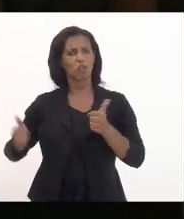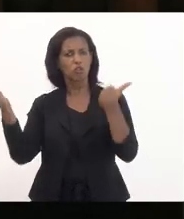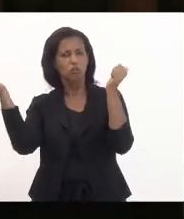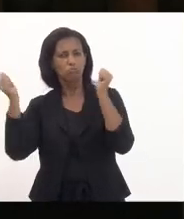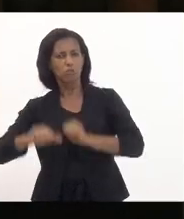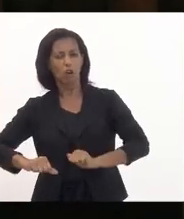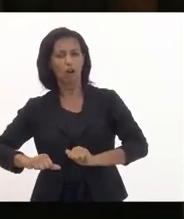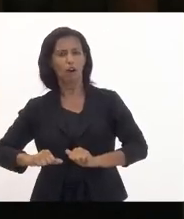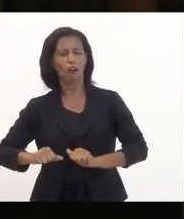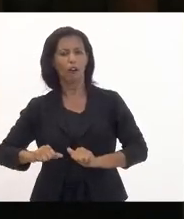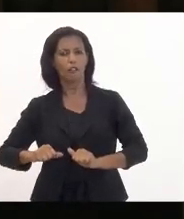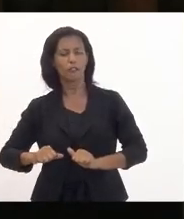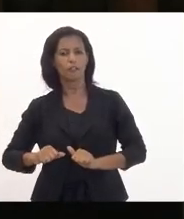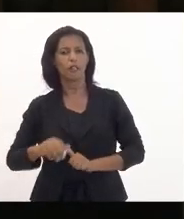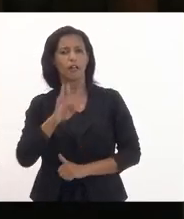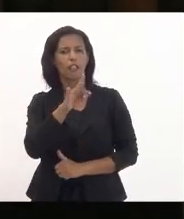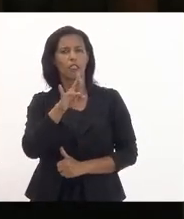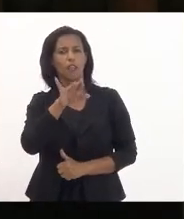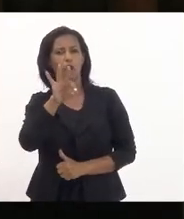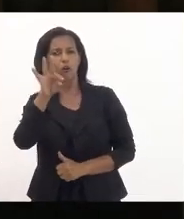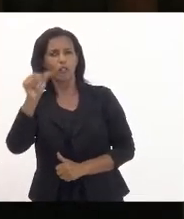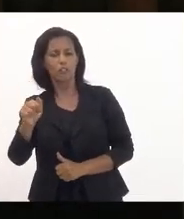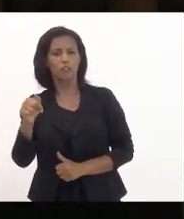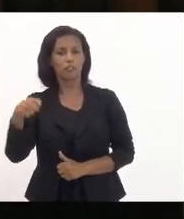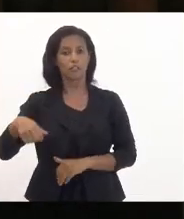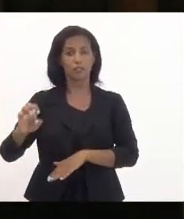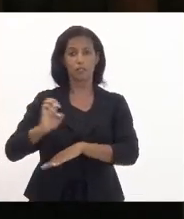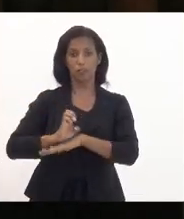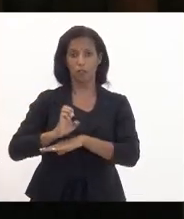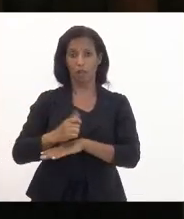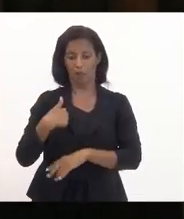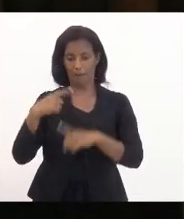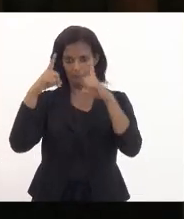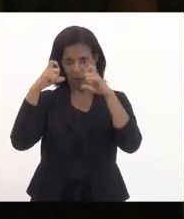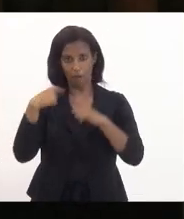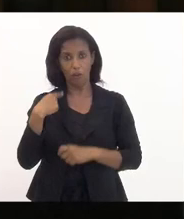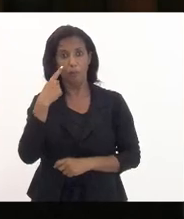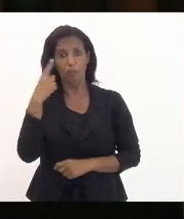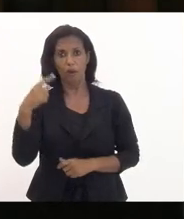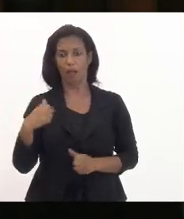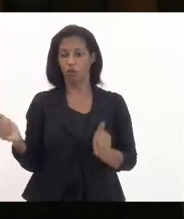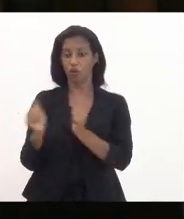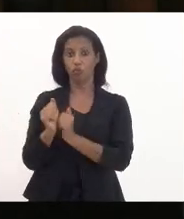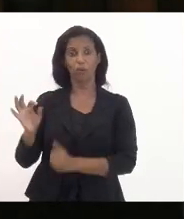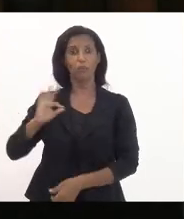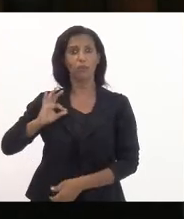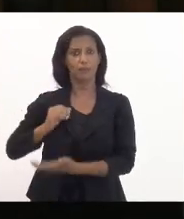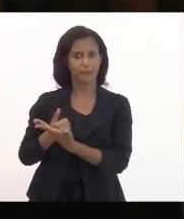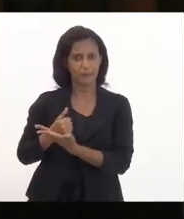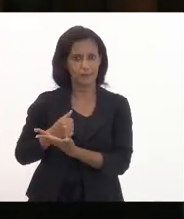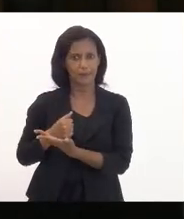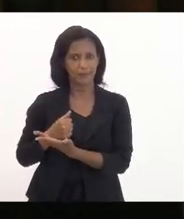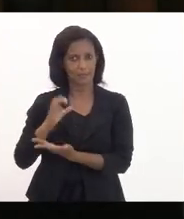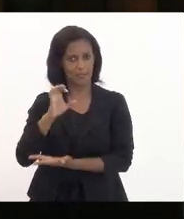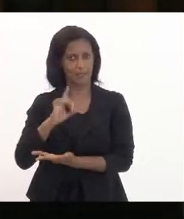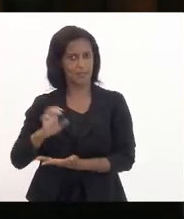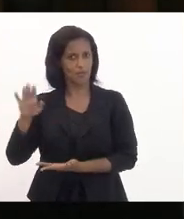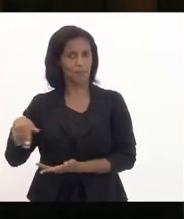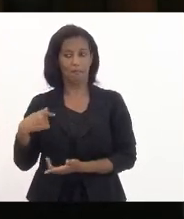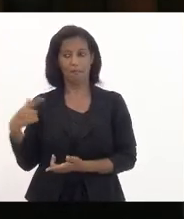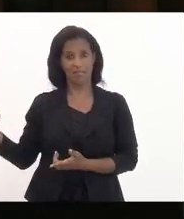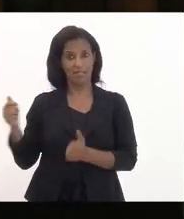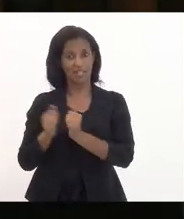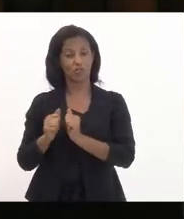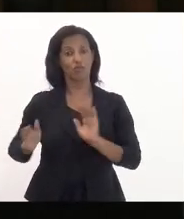fascínoras narcoterroristas desse Estado. As minhas fotografias podem observar nas minhas redes, é do lado da polícia, é do lado do cidadão de bem, mas a dele é do